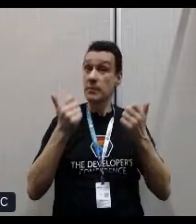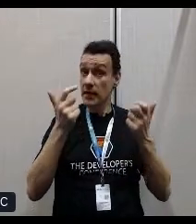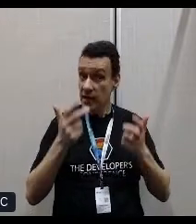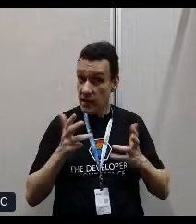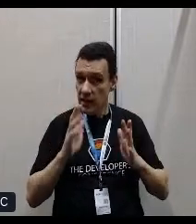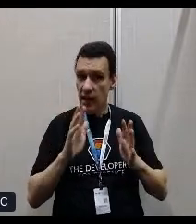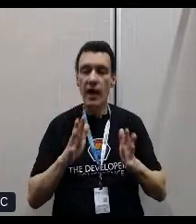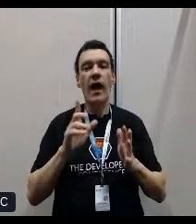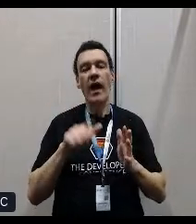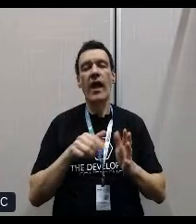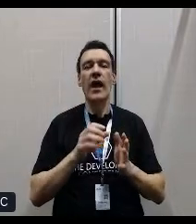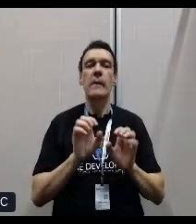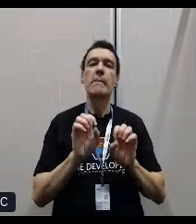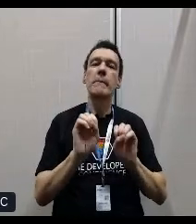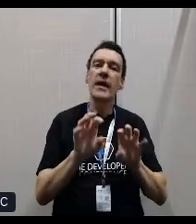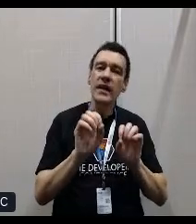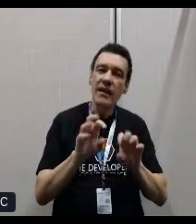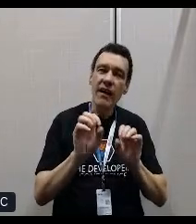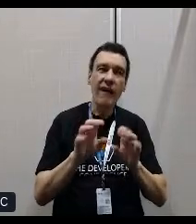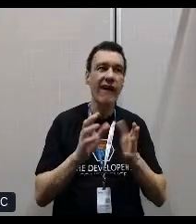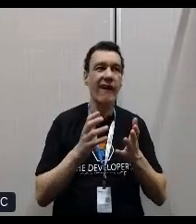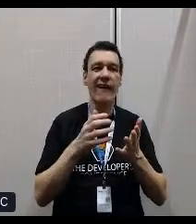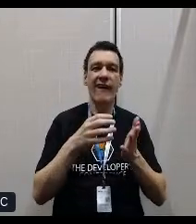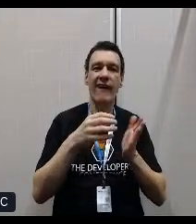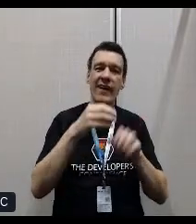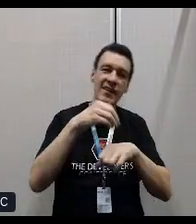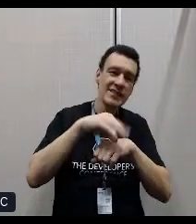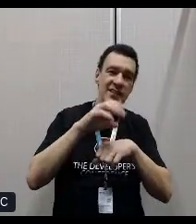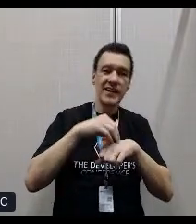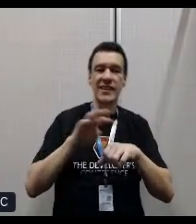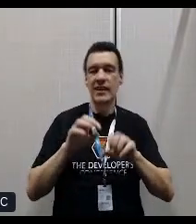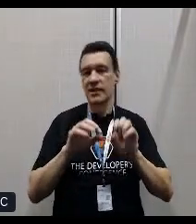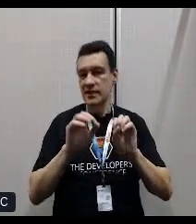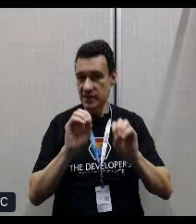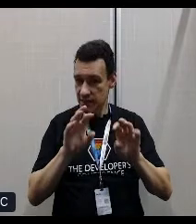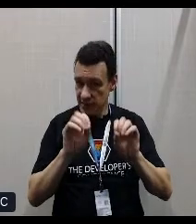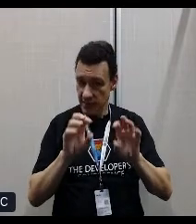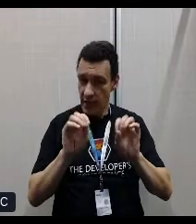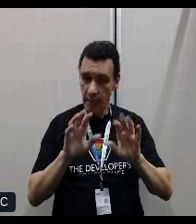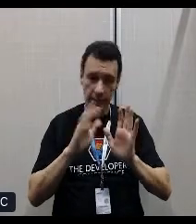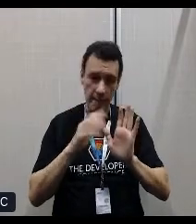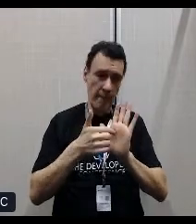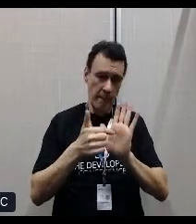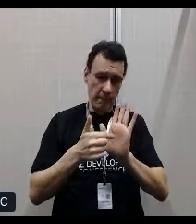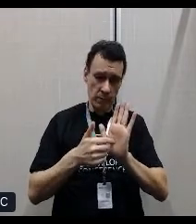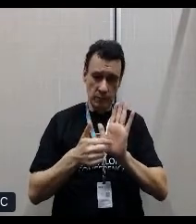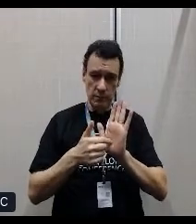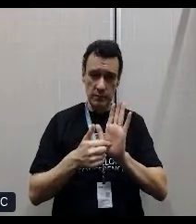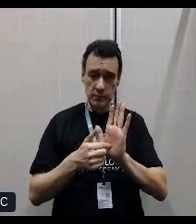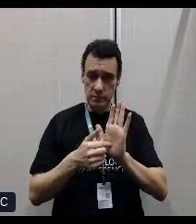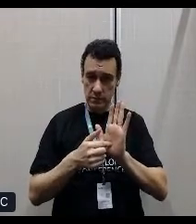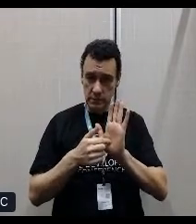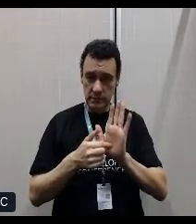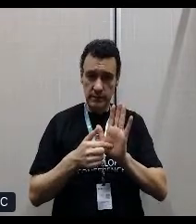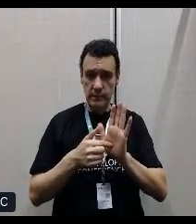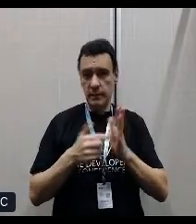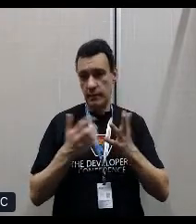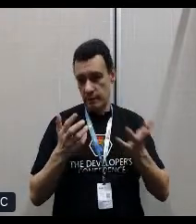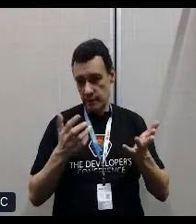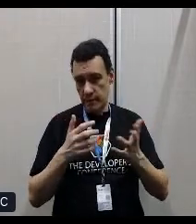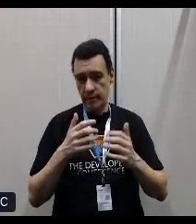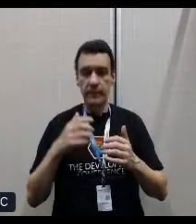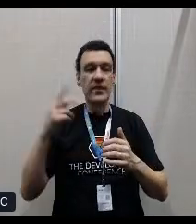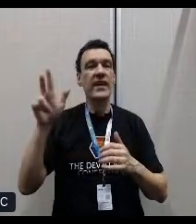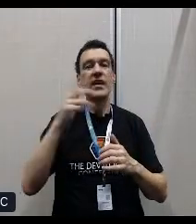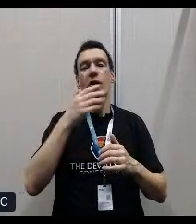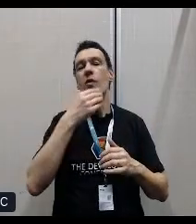guia. No próximo slide tem um print dos cards lá do guia WCAG, do Marcelo Salles, e ao